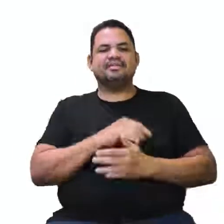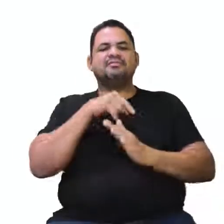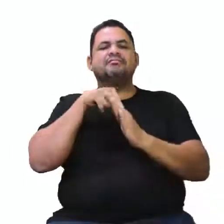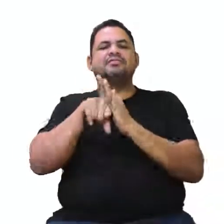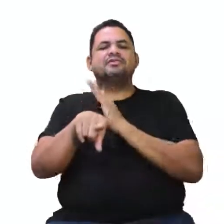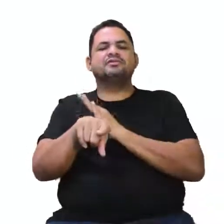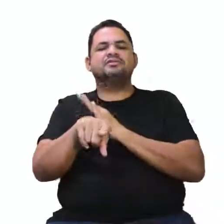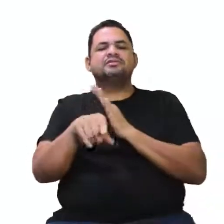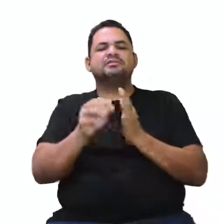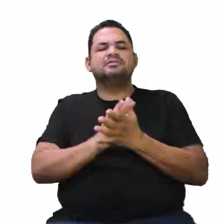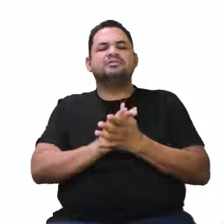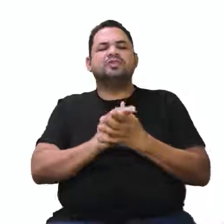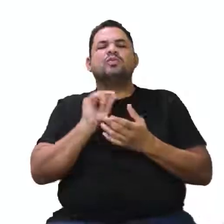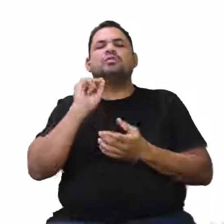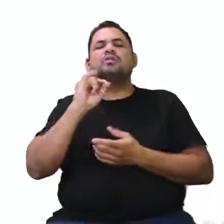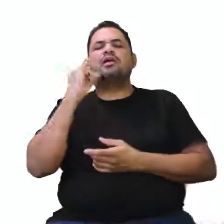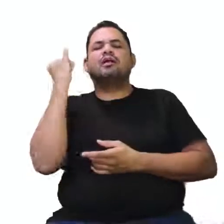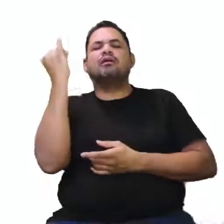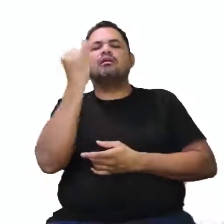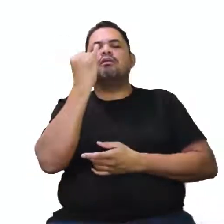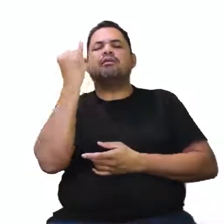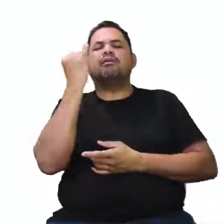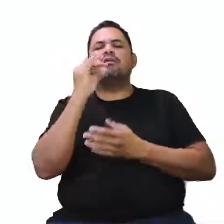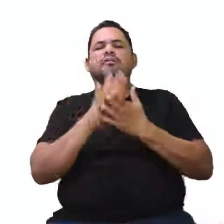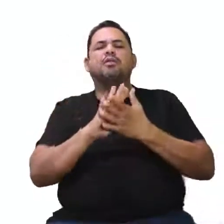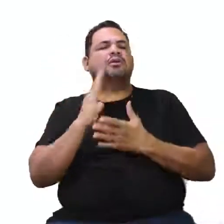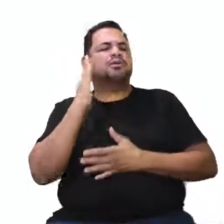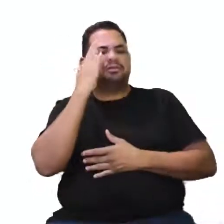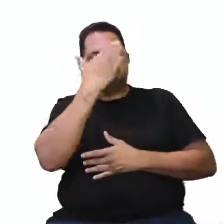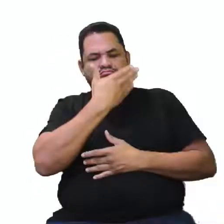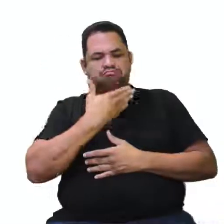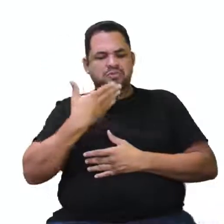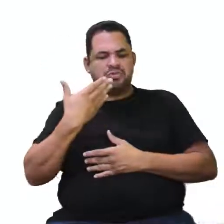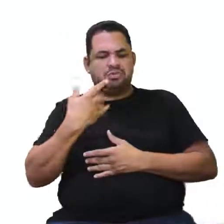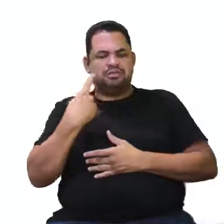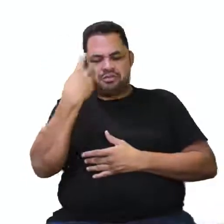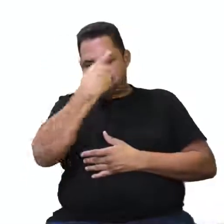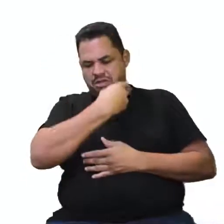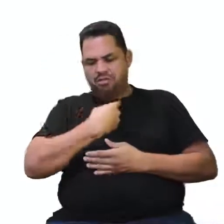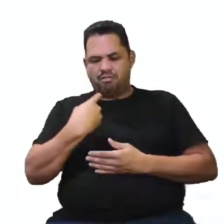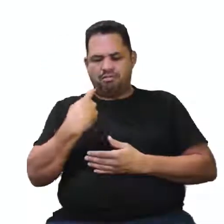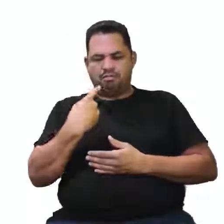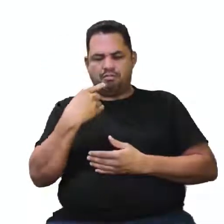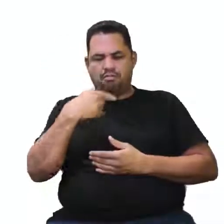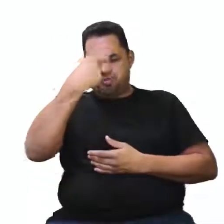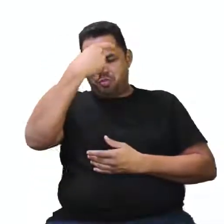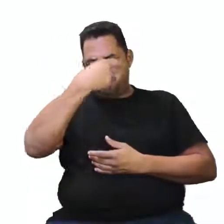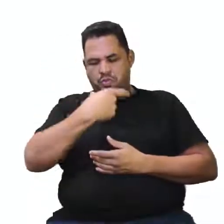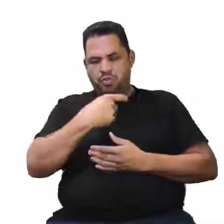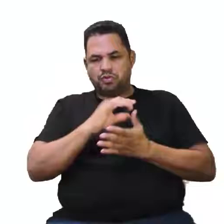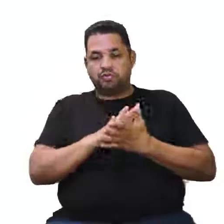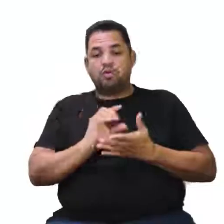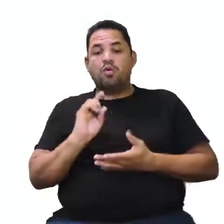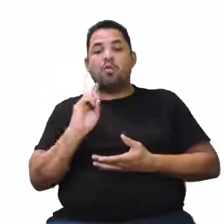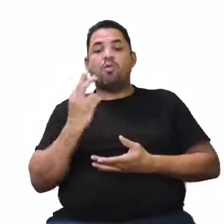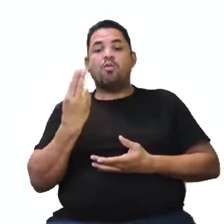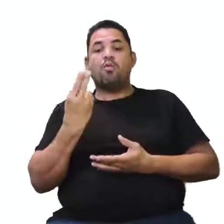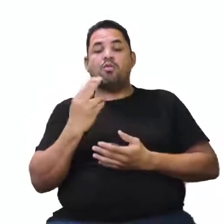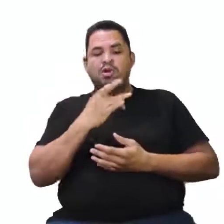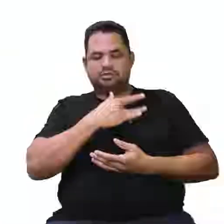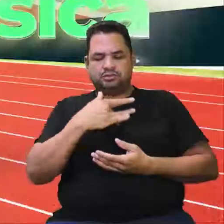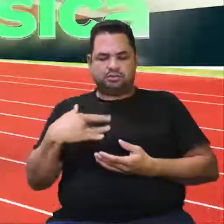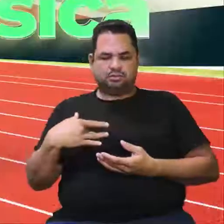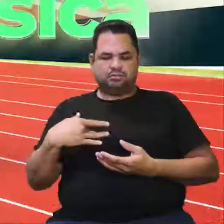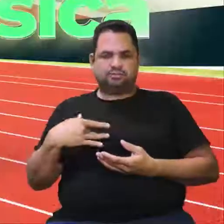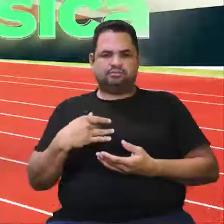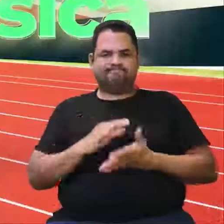bem interessante. Você prioriza a aparência ou a saúde? Vou até chegar aqui perto da prof. Essa